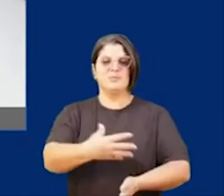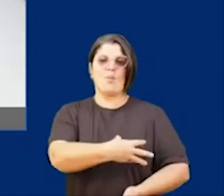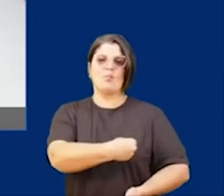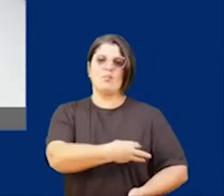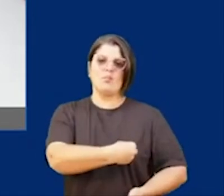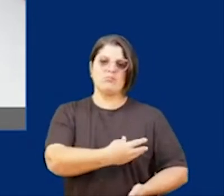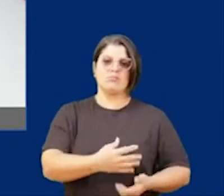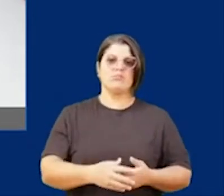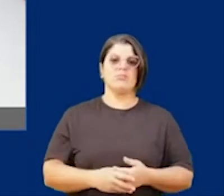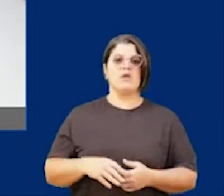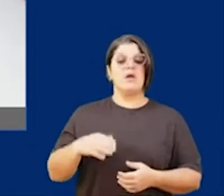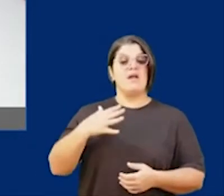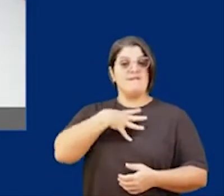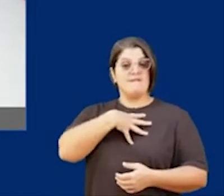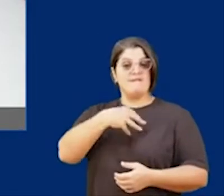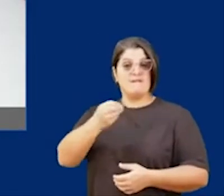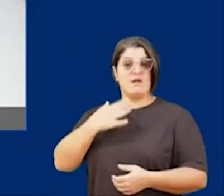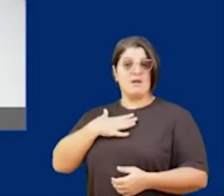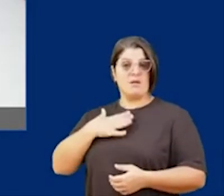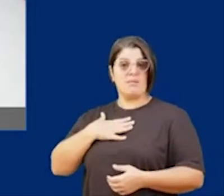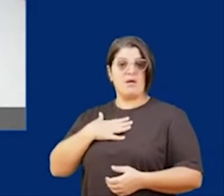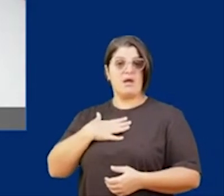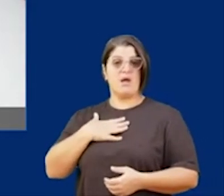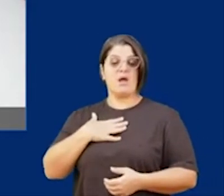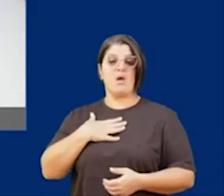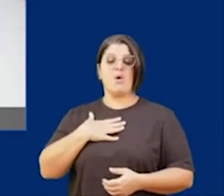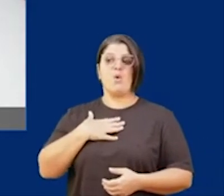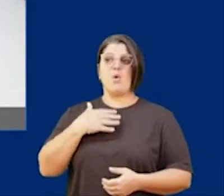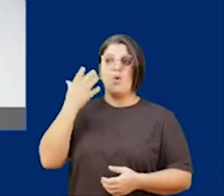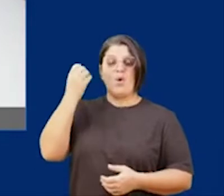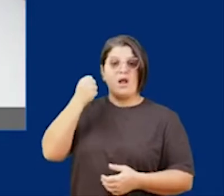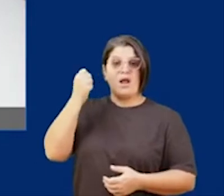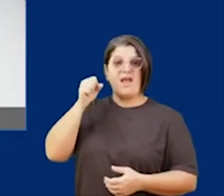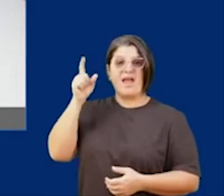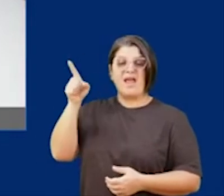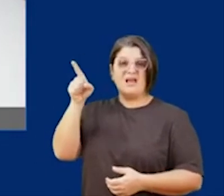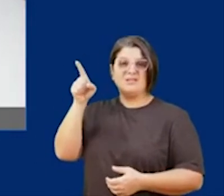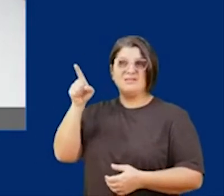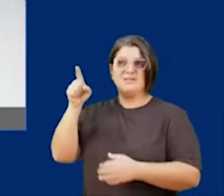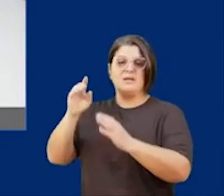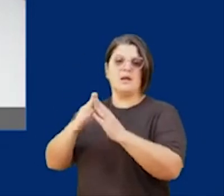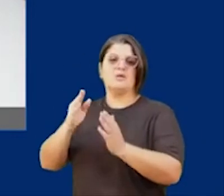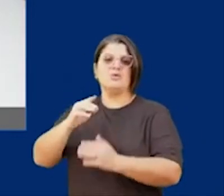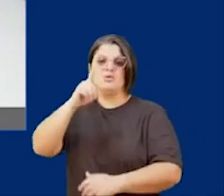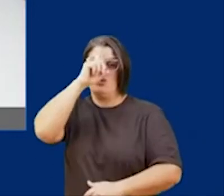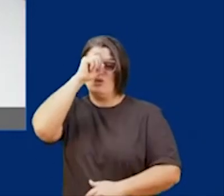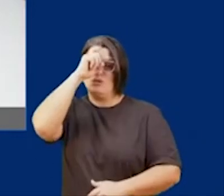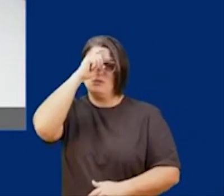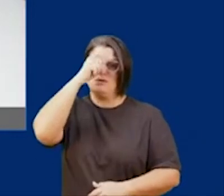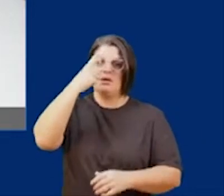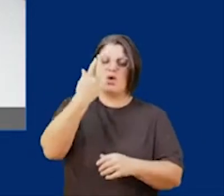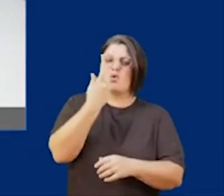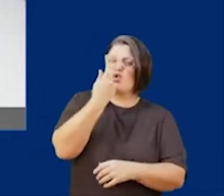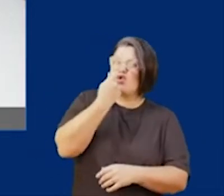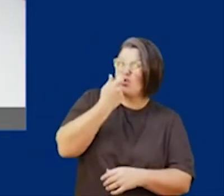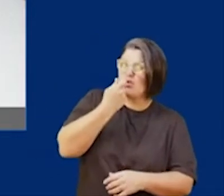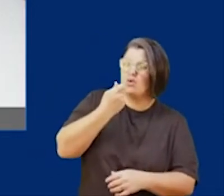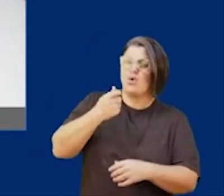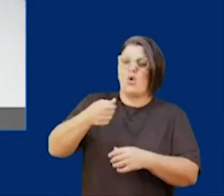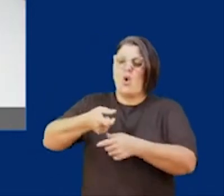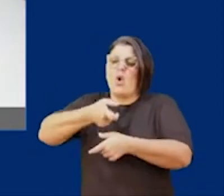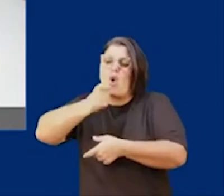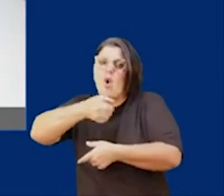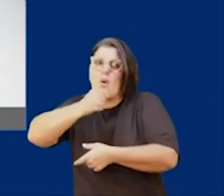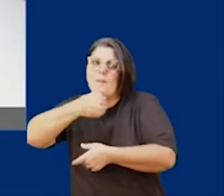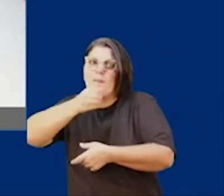né. O Benjamin tomava o leite no hospital, na sonda, na seringa, no copinho, e até ele começar a mamar